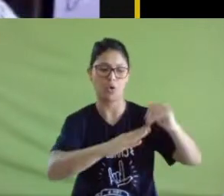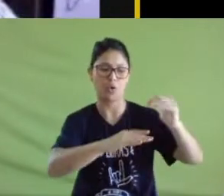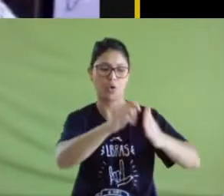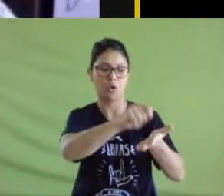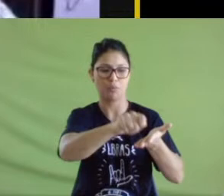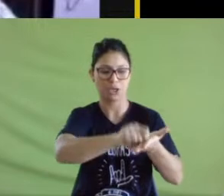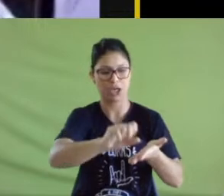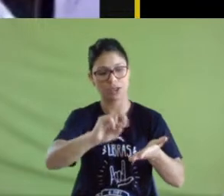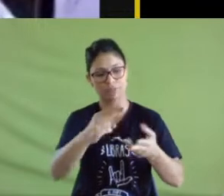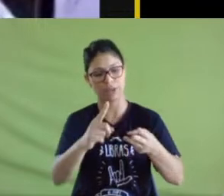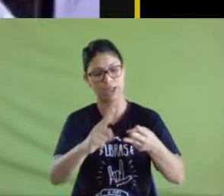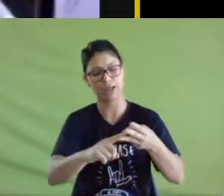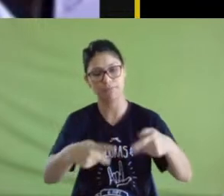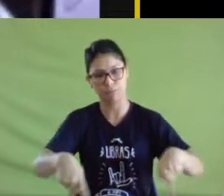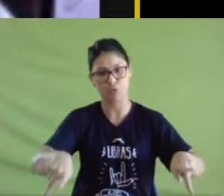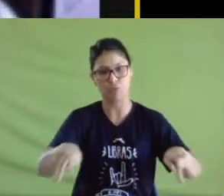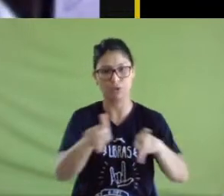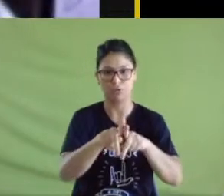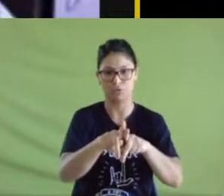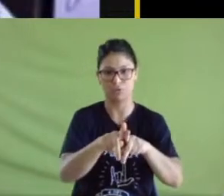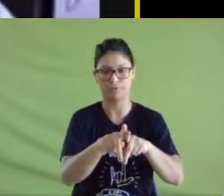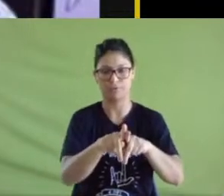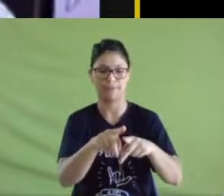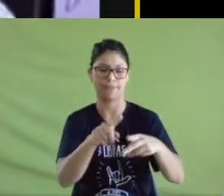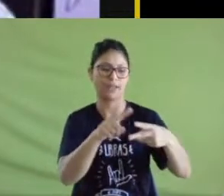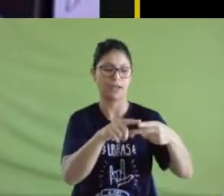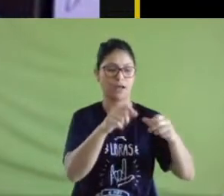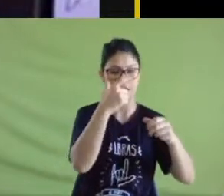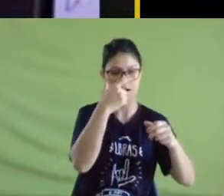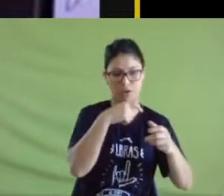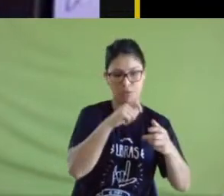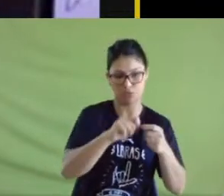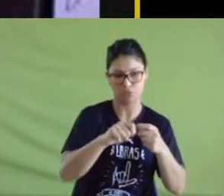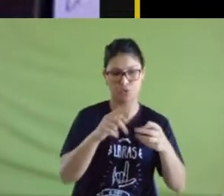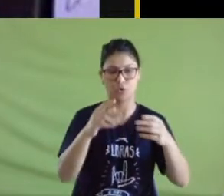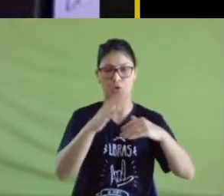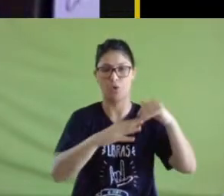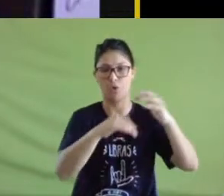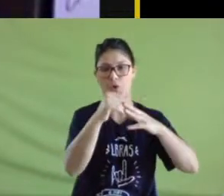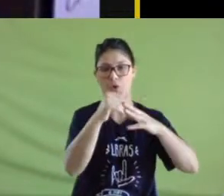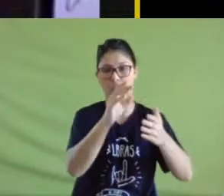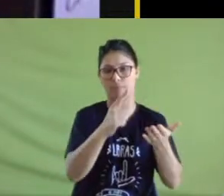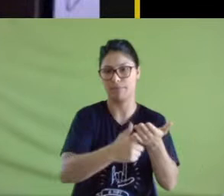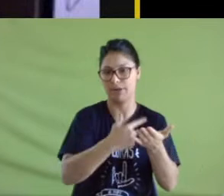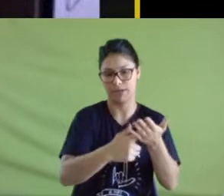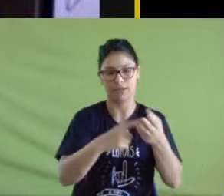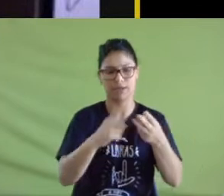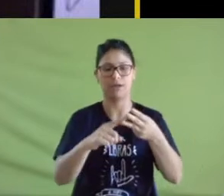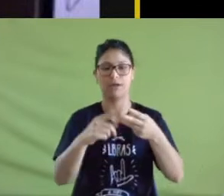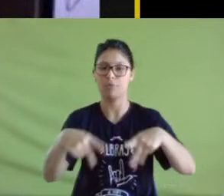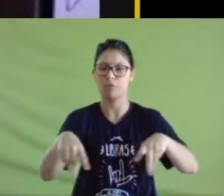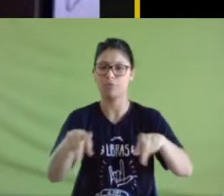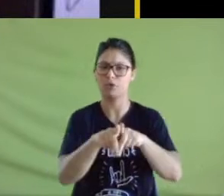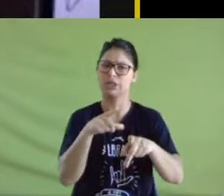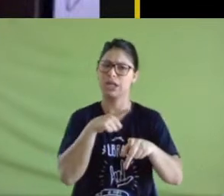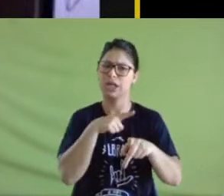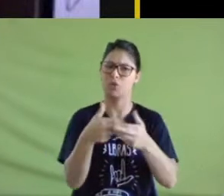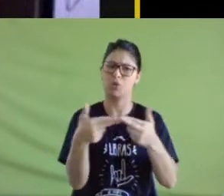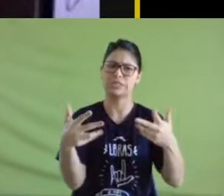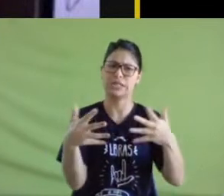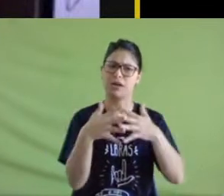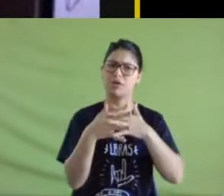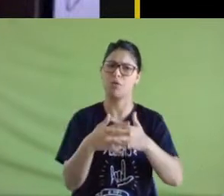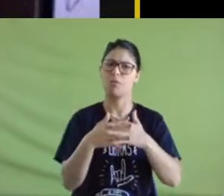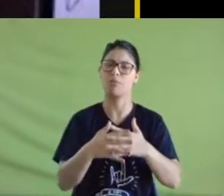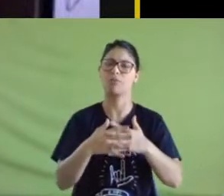de conceitos como autor, obra, público, a gente também tem coisas extremamente complexas